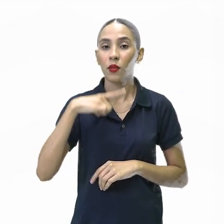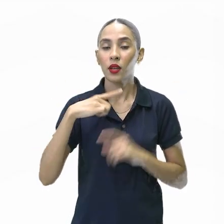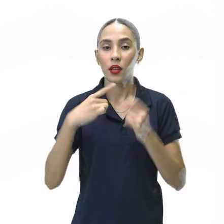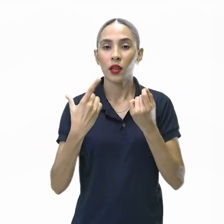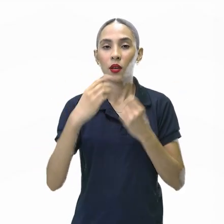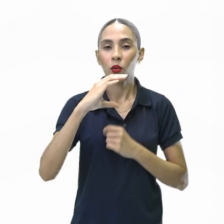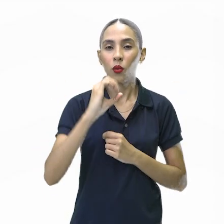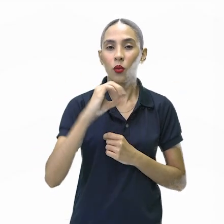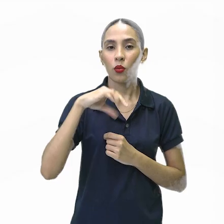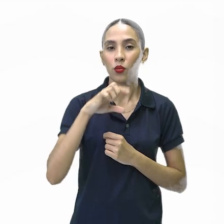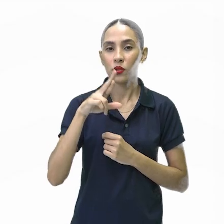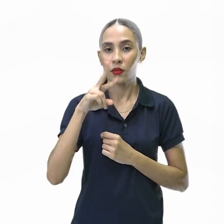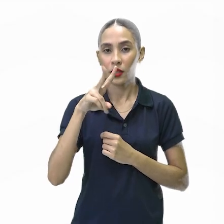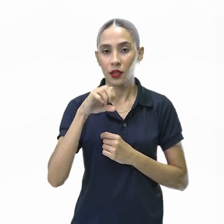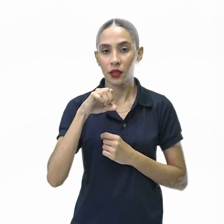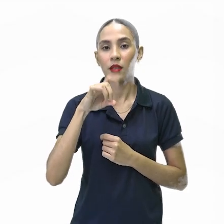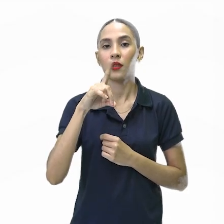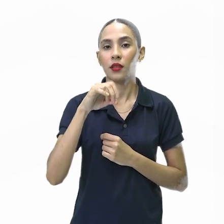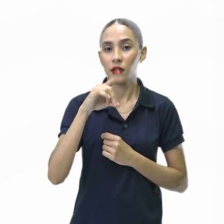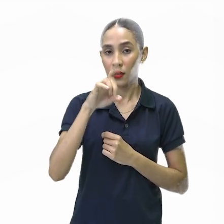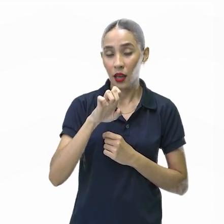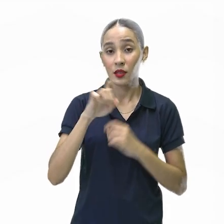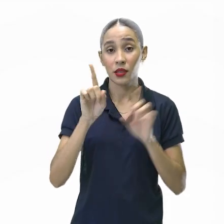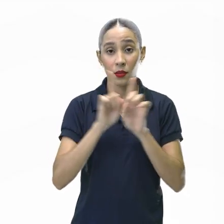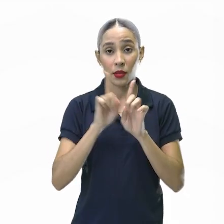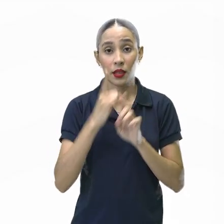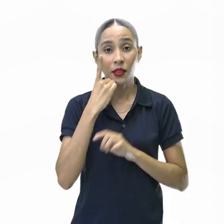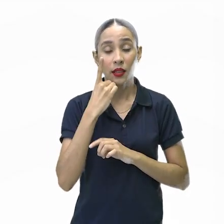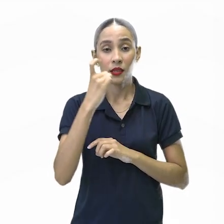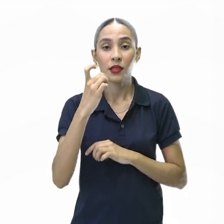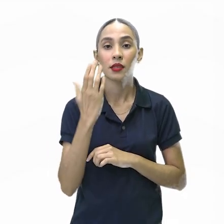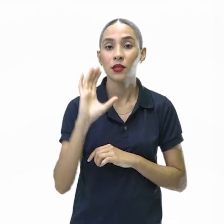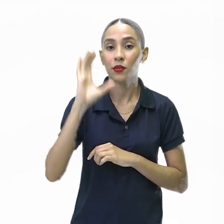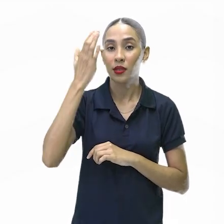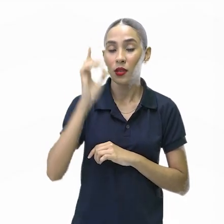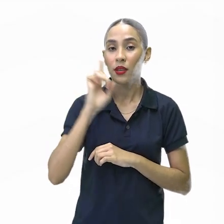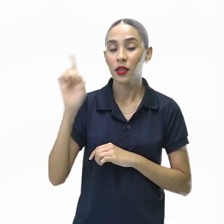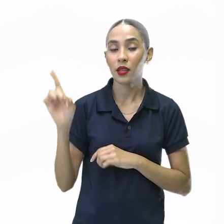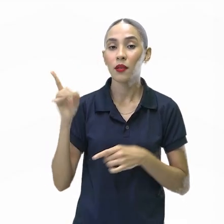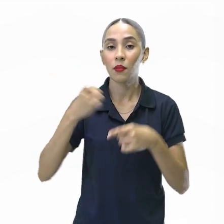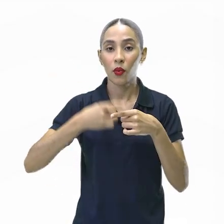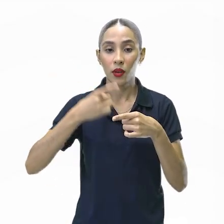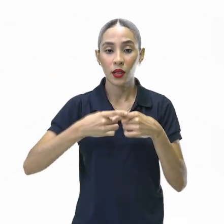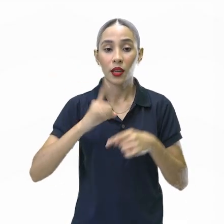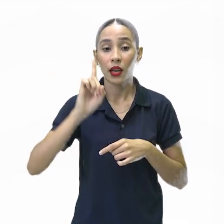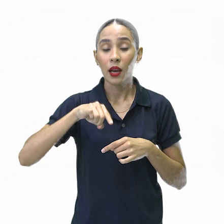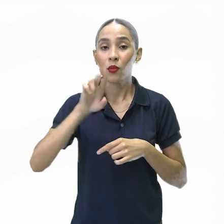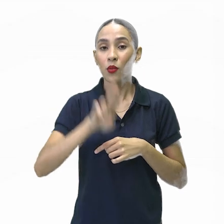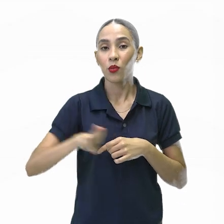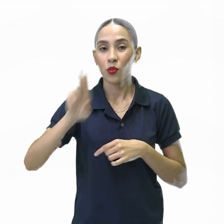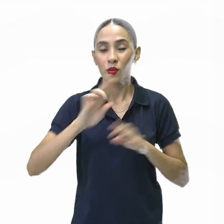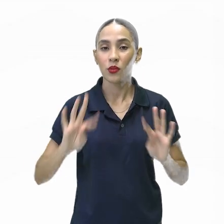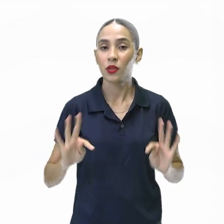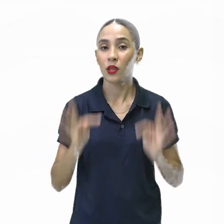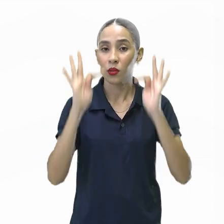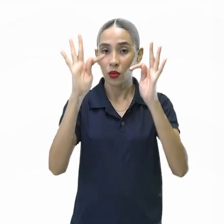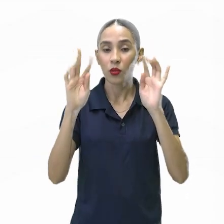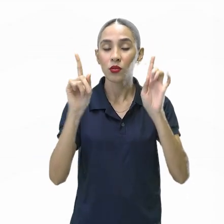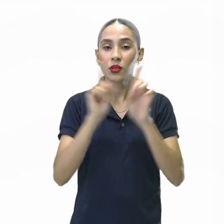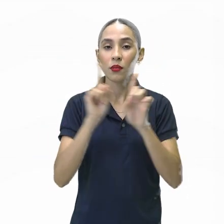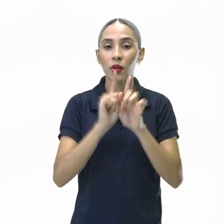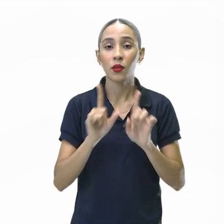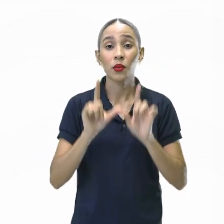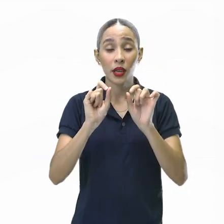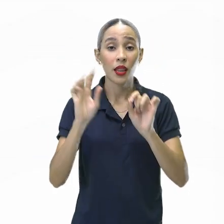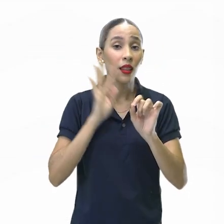supercondutividade. Ok, pessoal? Muito interessante essa situação, né? Porque é uma aplicação tecnológica